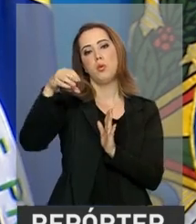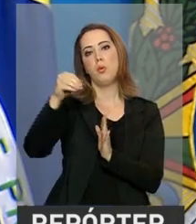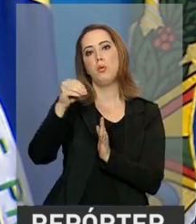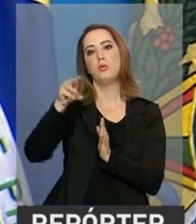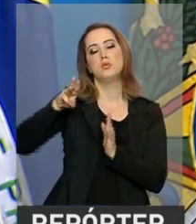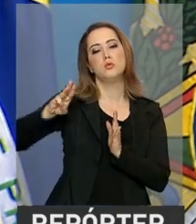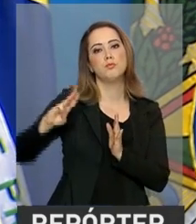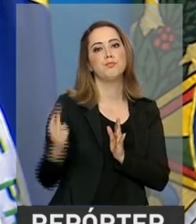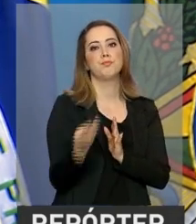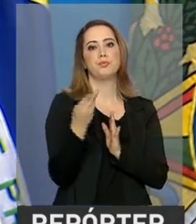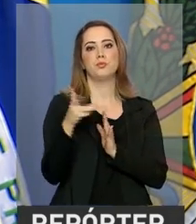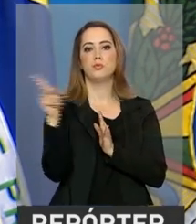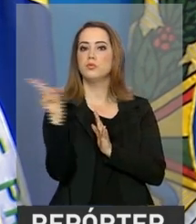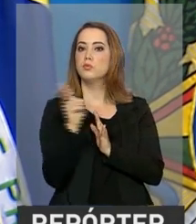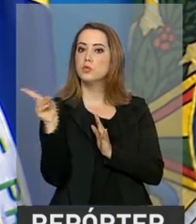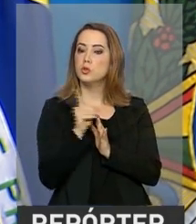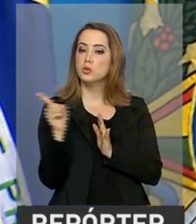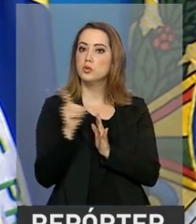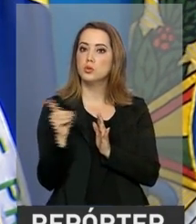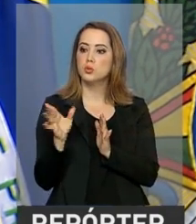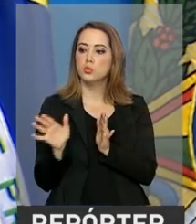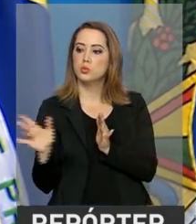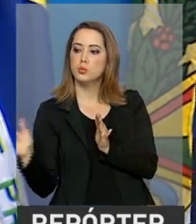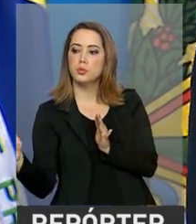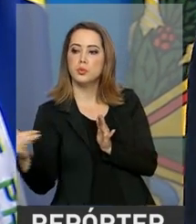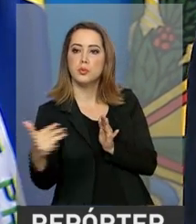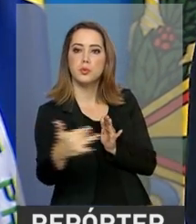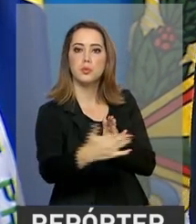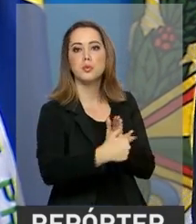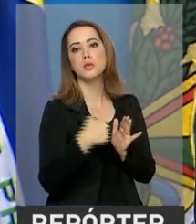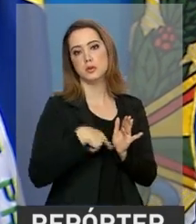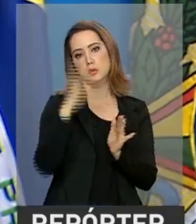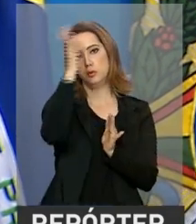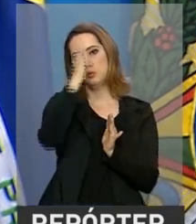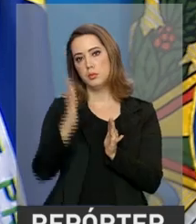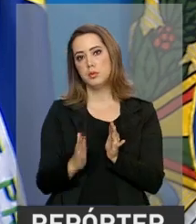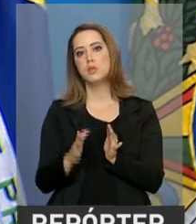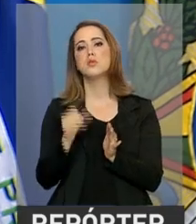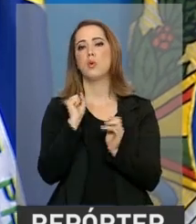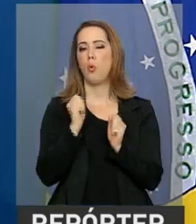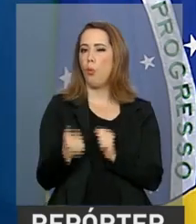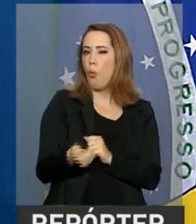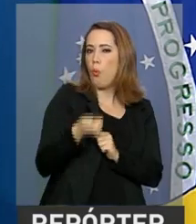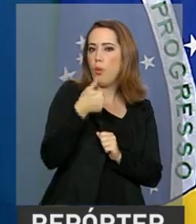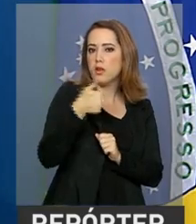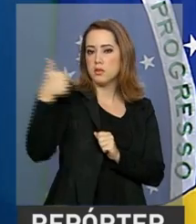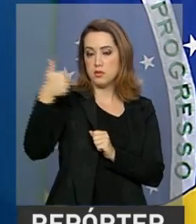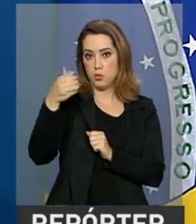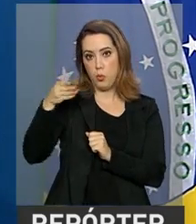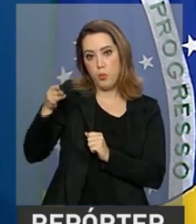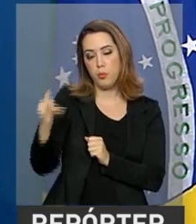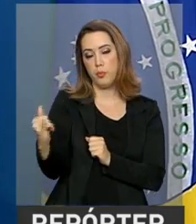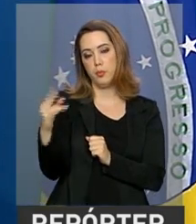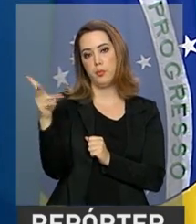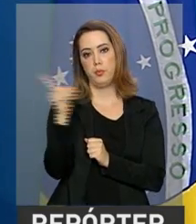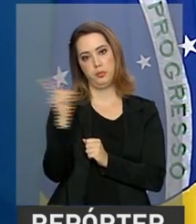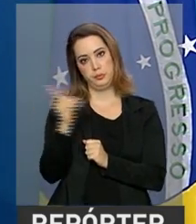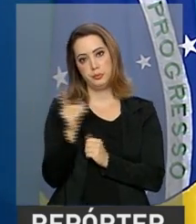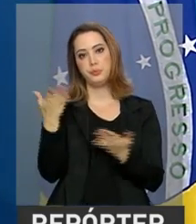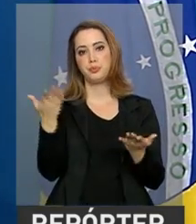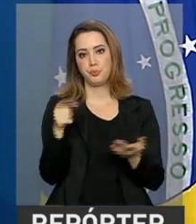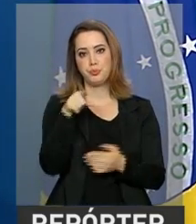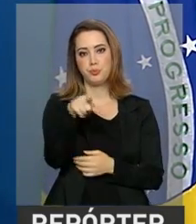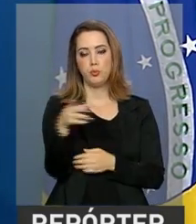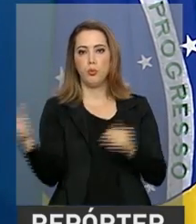US$ 900 milhões de receita na nossa balança comercial, perto de US$ 1 bilhão. Para o presidente em exercício, o acordo